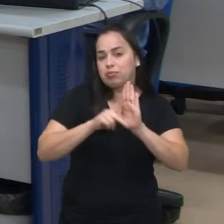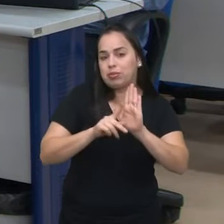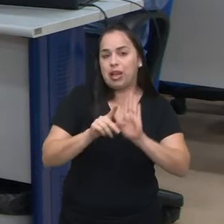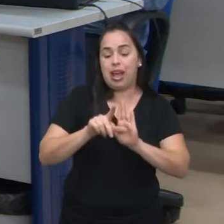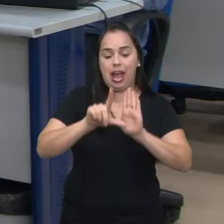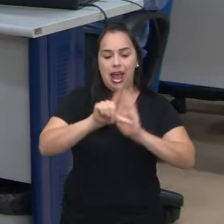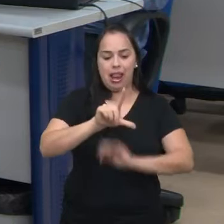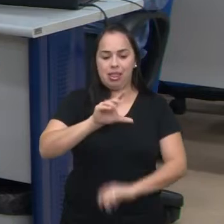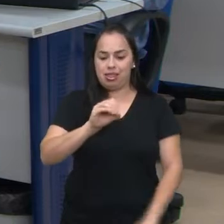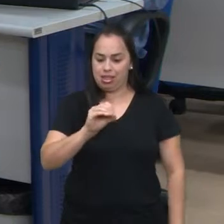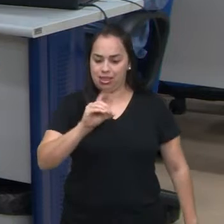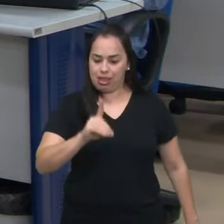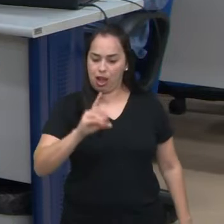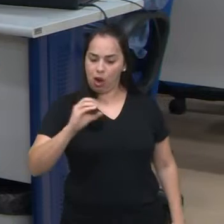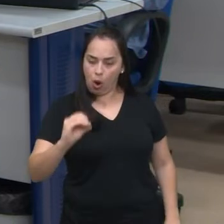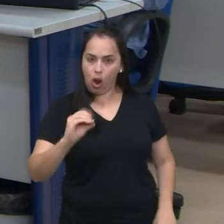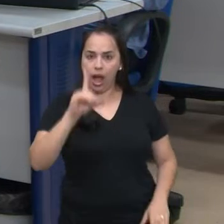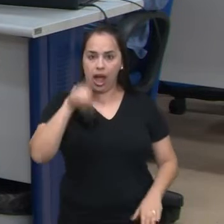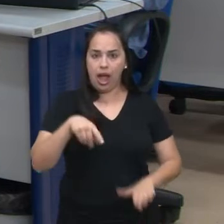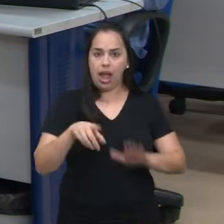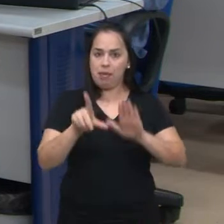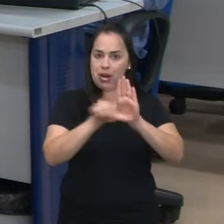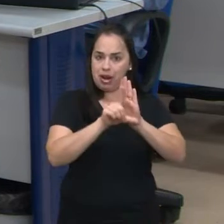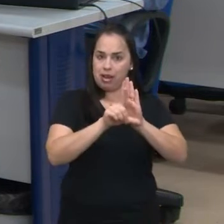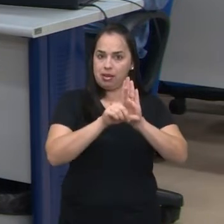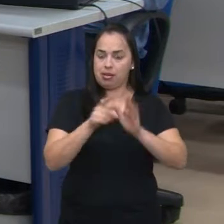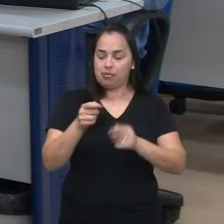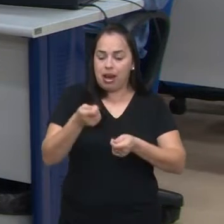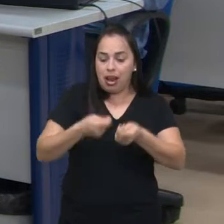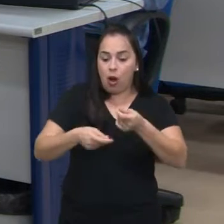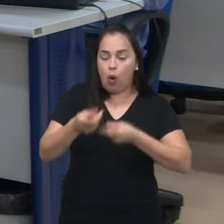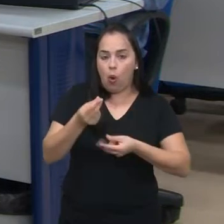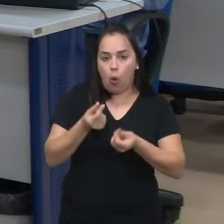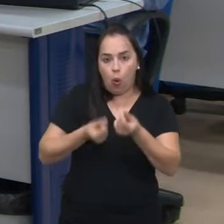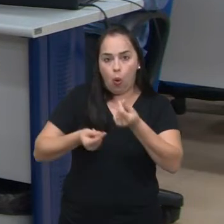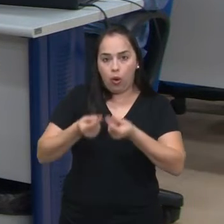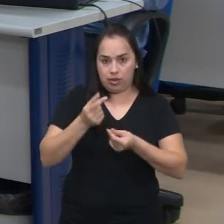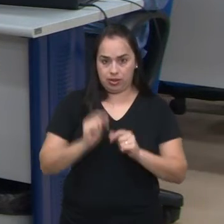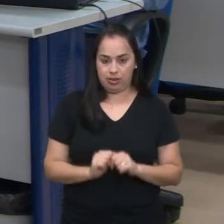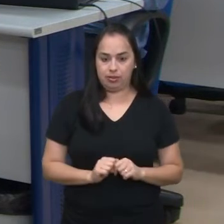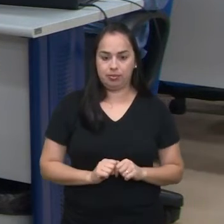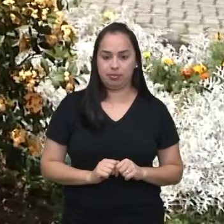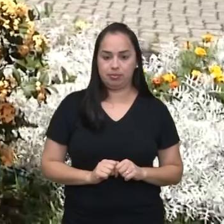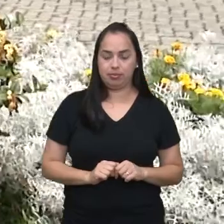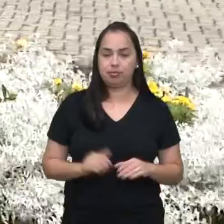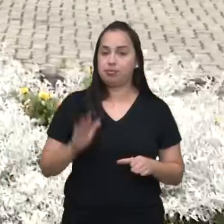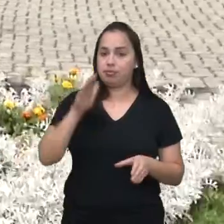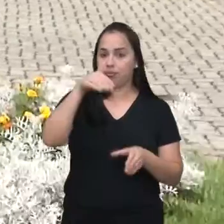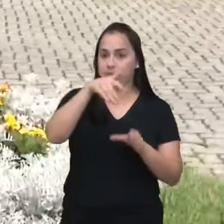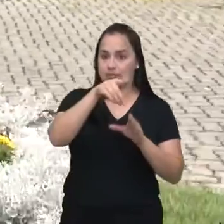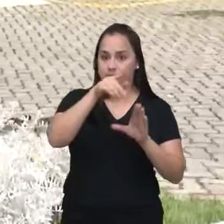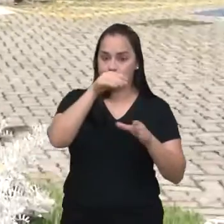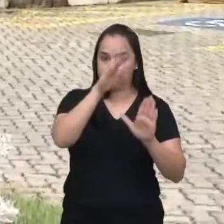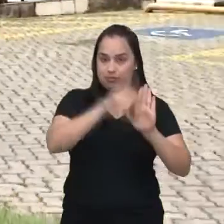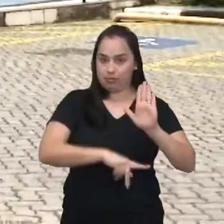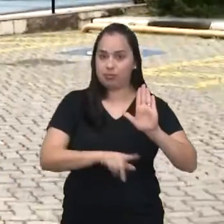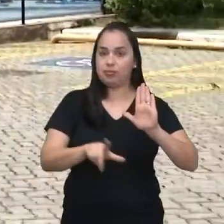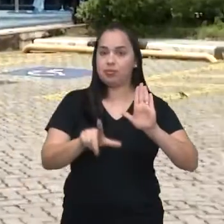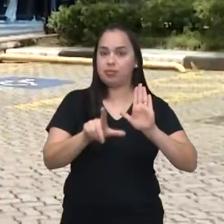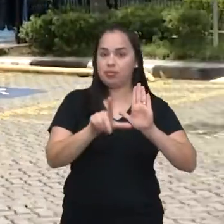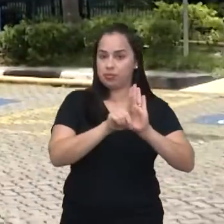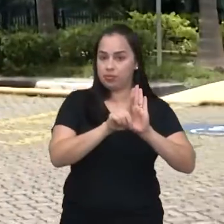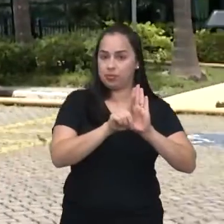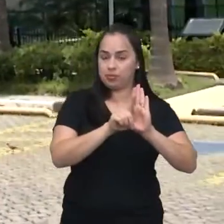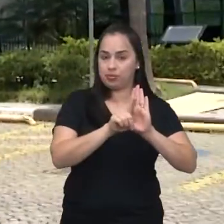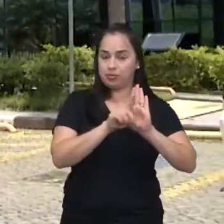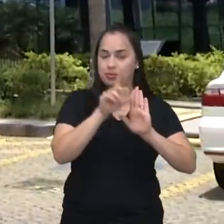aí ele deu é uma prévia do orçamento da cidade e a matéria deve ser votada ainda este semestre o projeto da LD